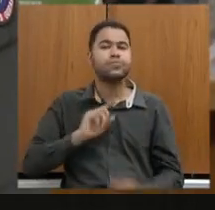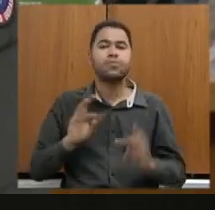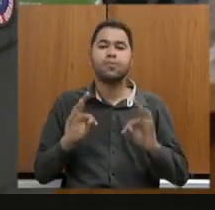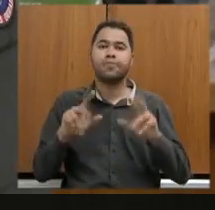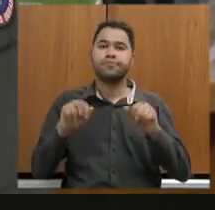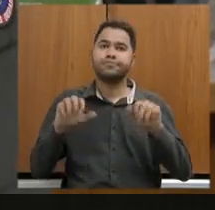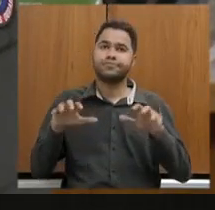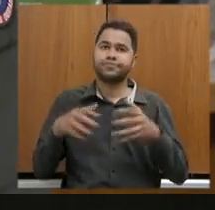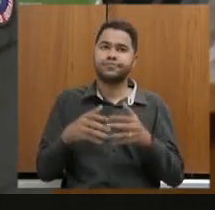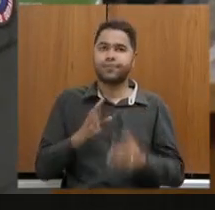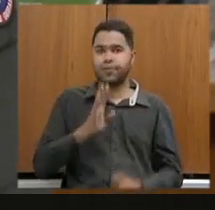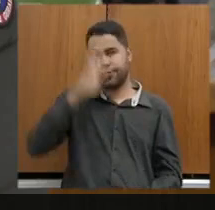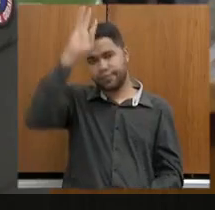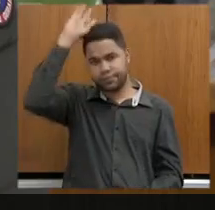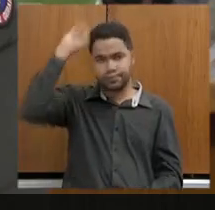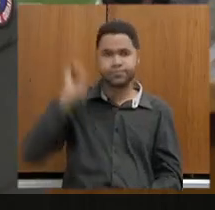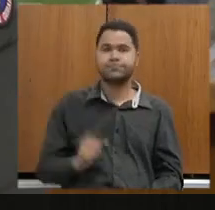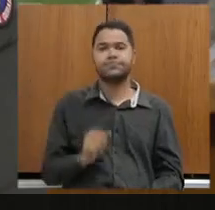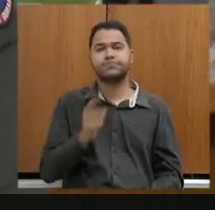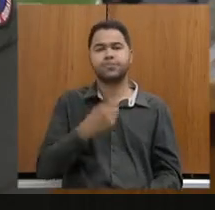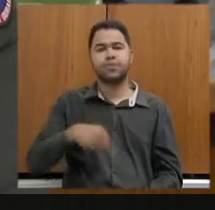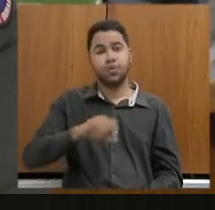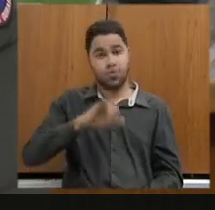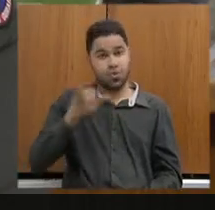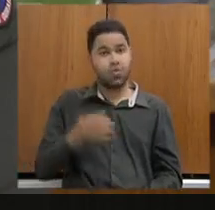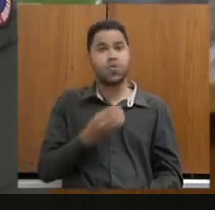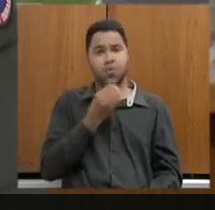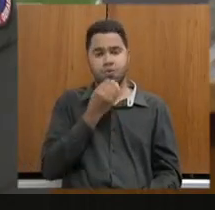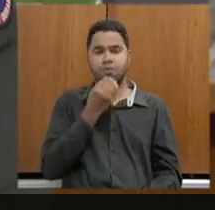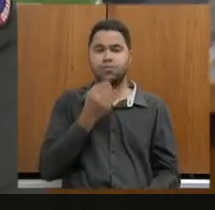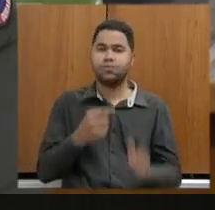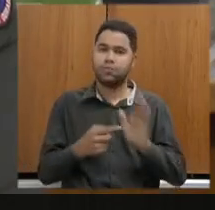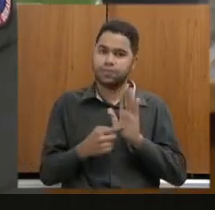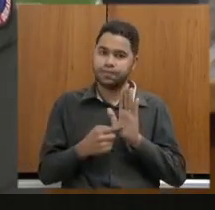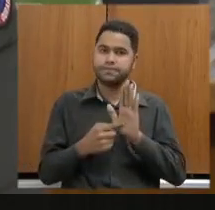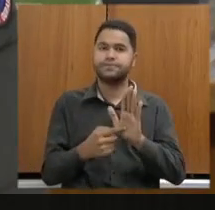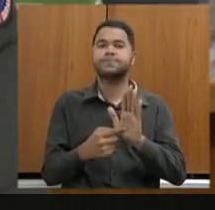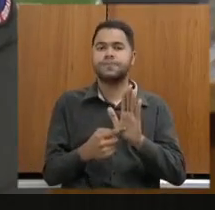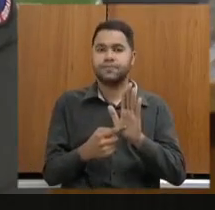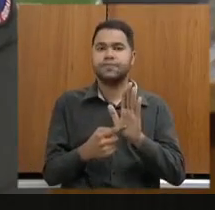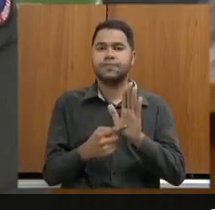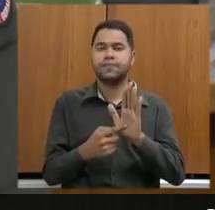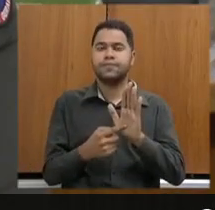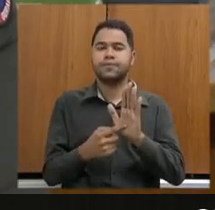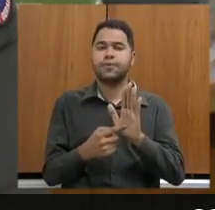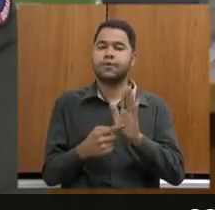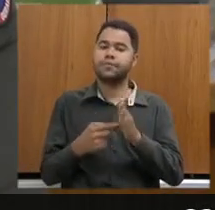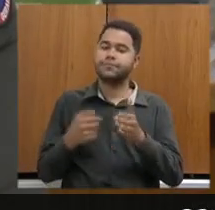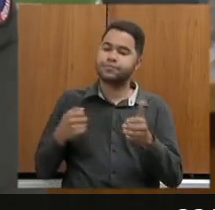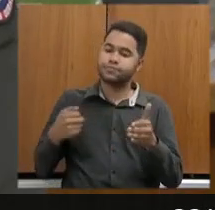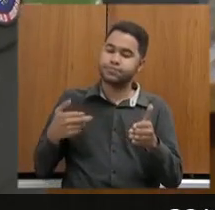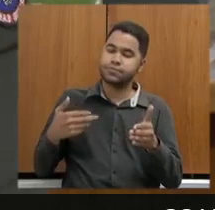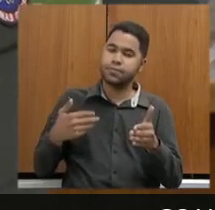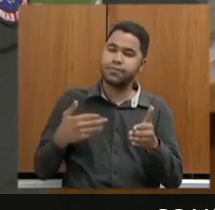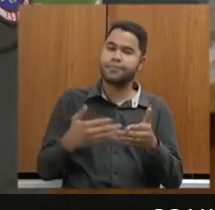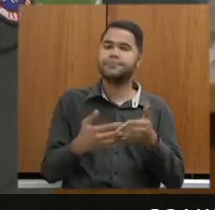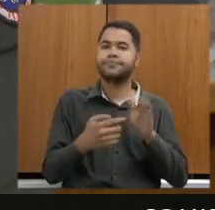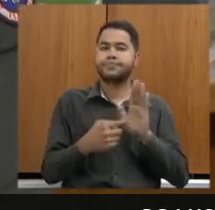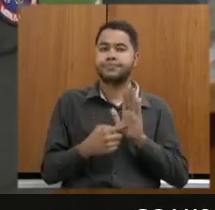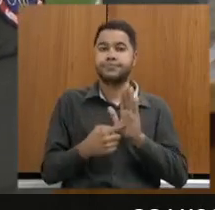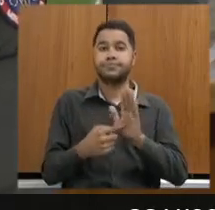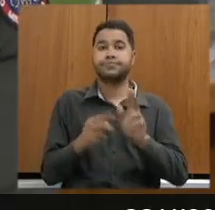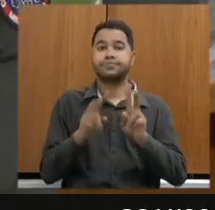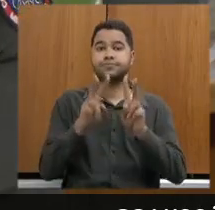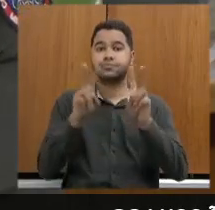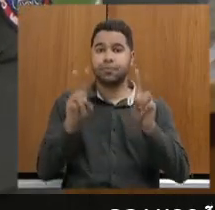para a nossa corporação de Bombeiros a gente vai ter oportunidade de mostrar um pouco ao longo da nossa apresentação